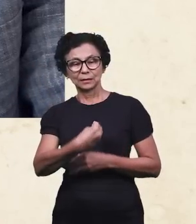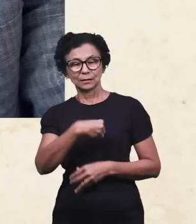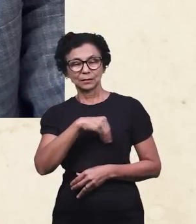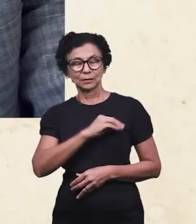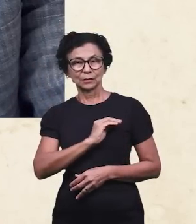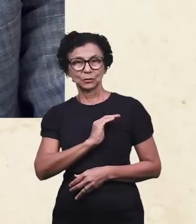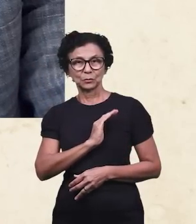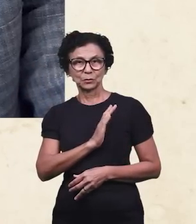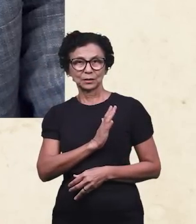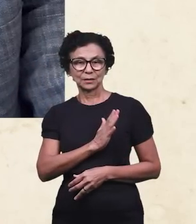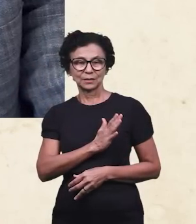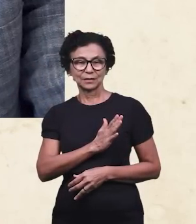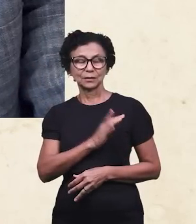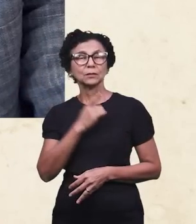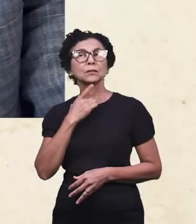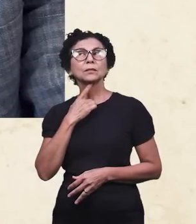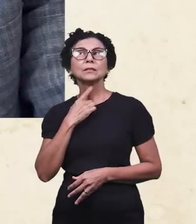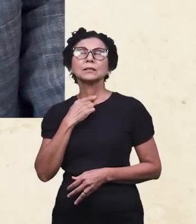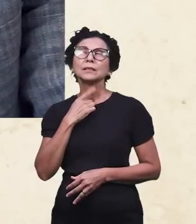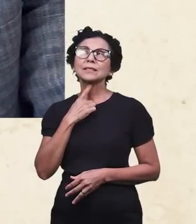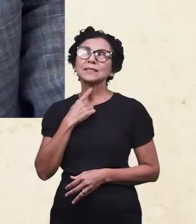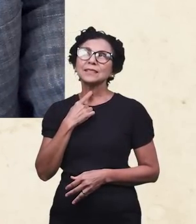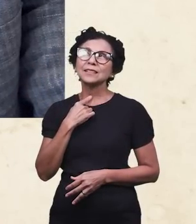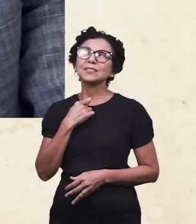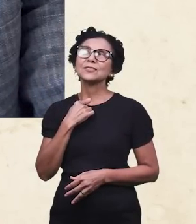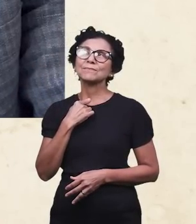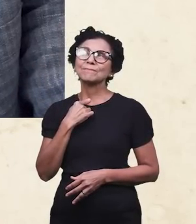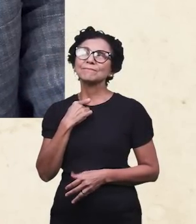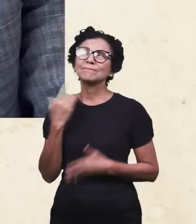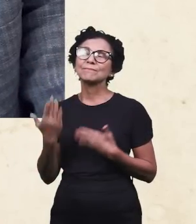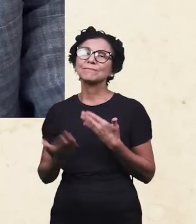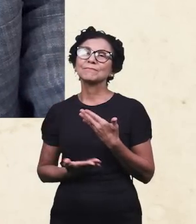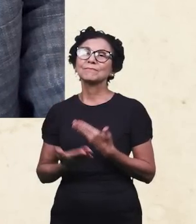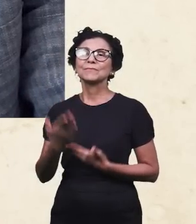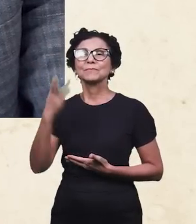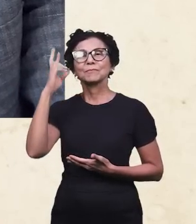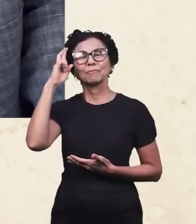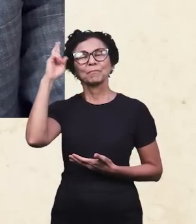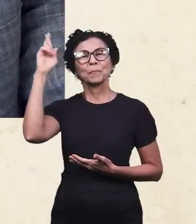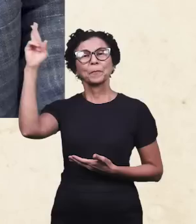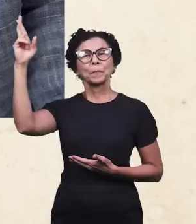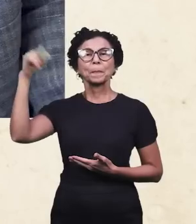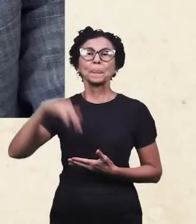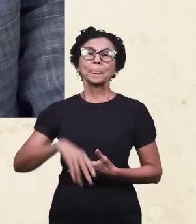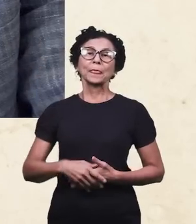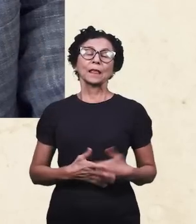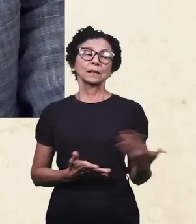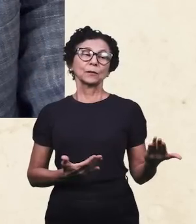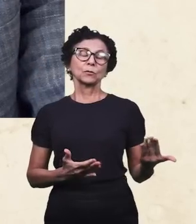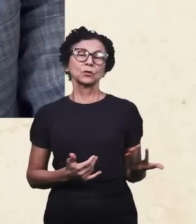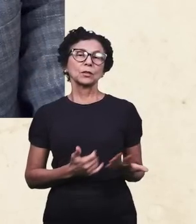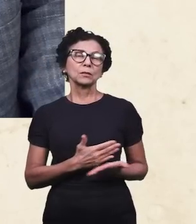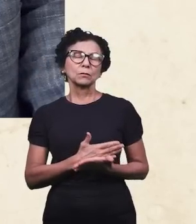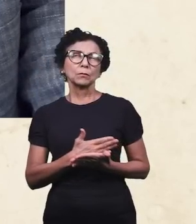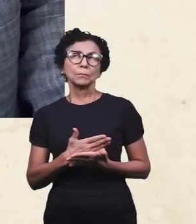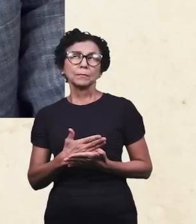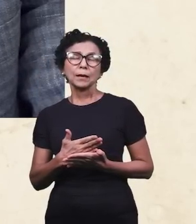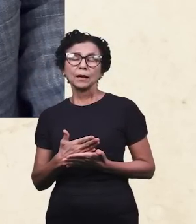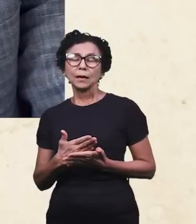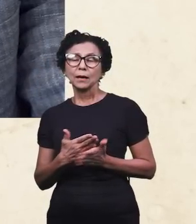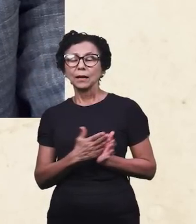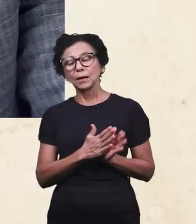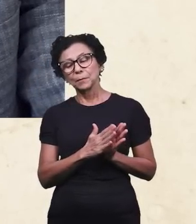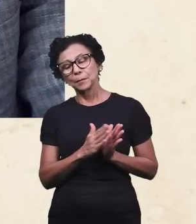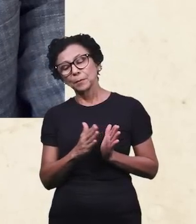o desejo de estar servindo ao Senhor. E o jovem então começa a viver essa experiência gloriosa